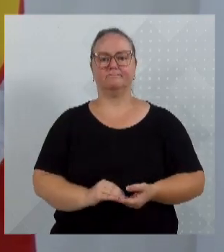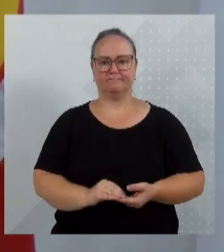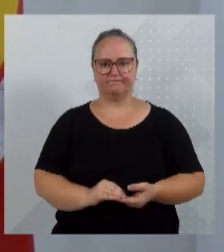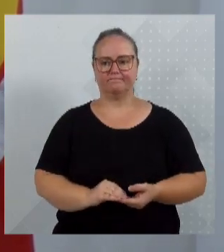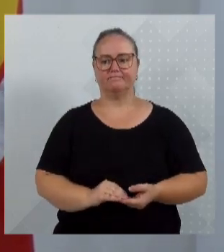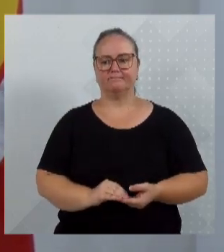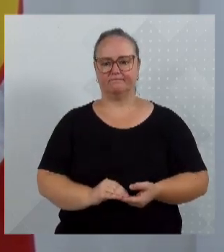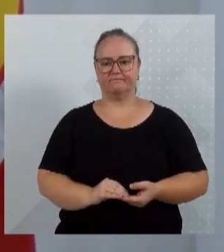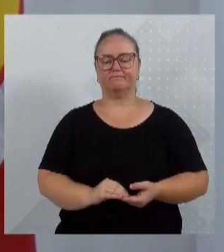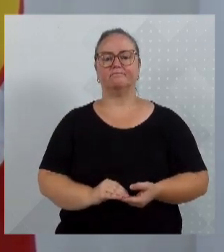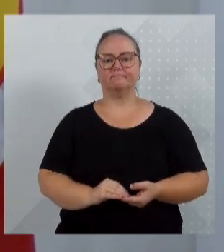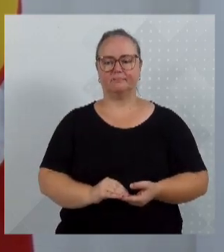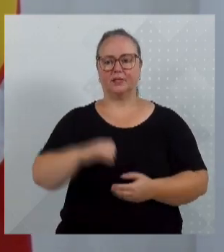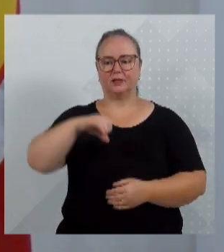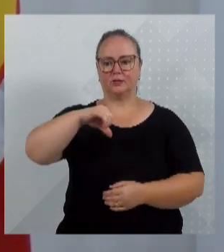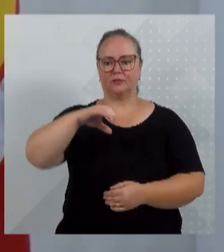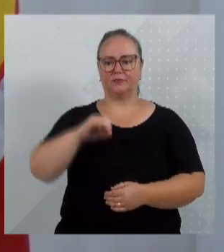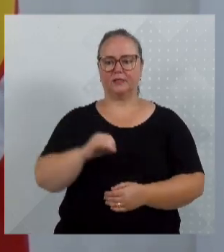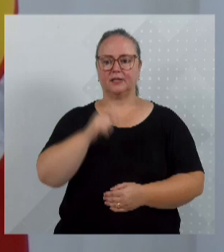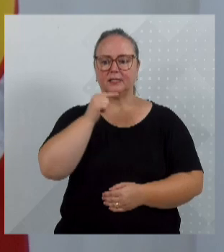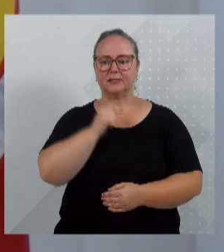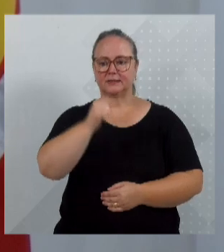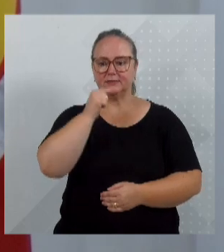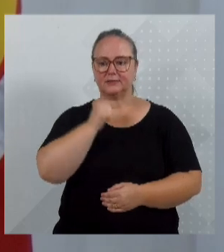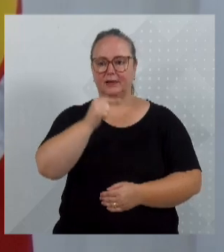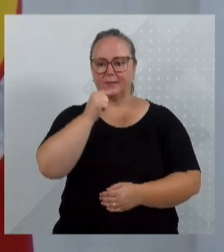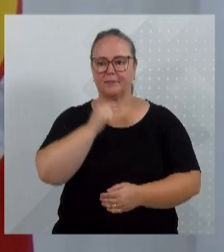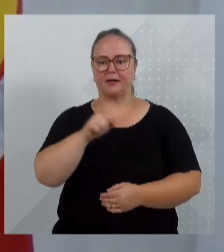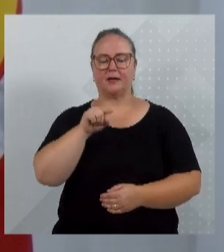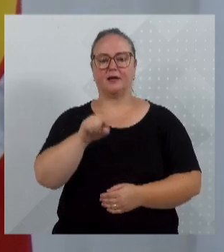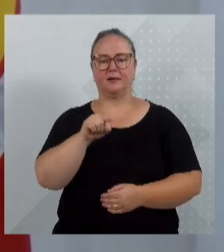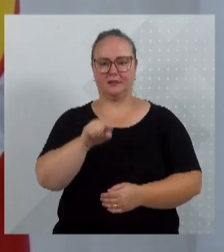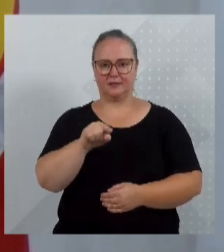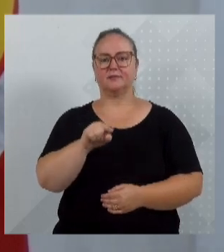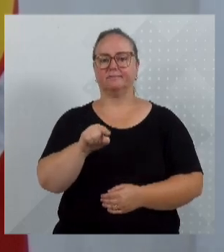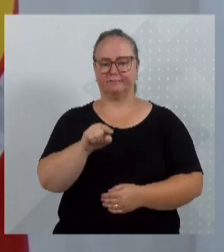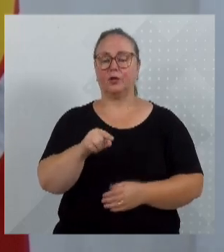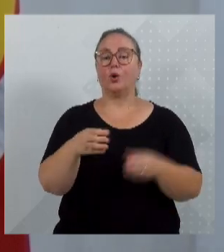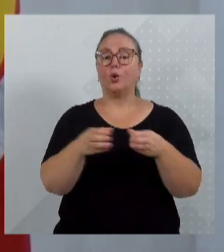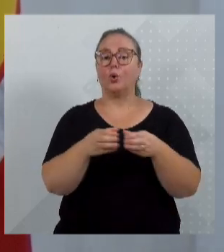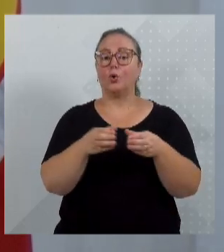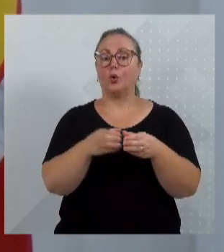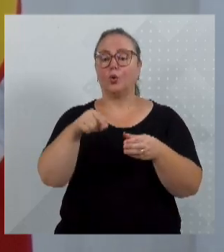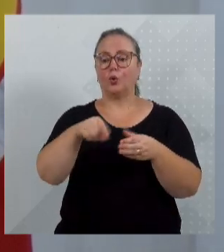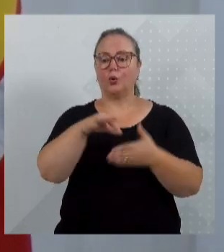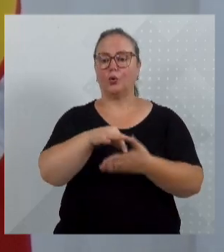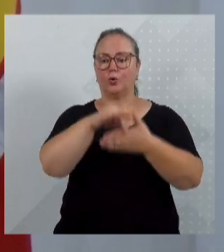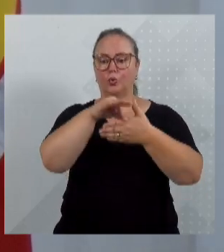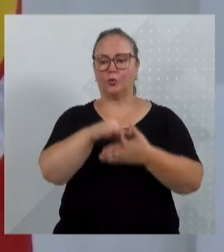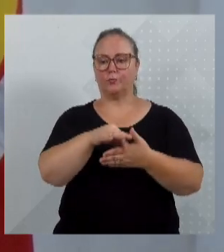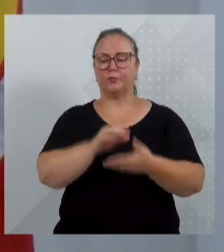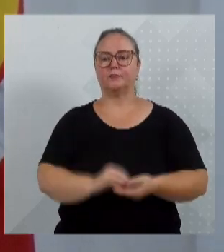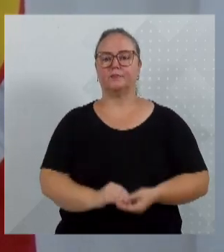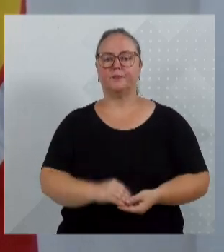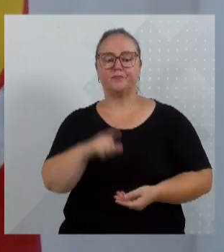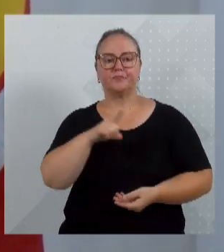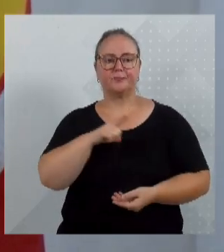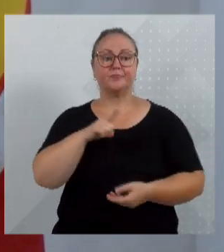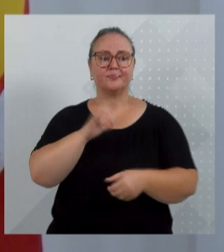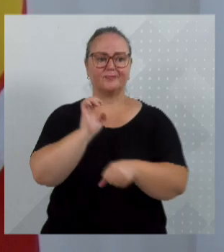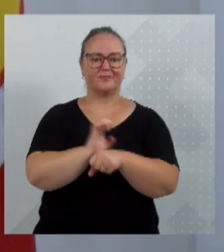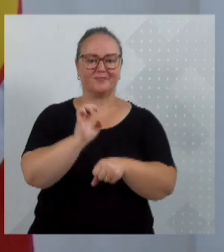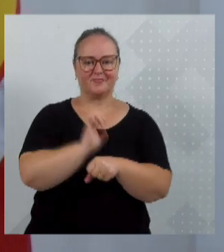menos 90% dos grupos prioritários. E todas as unidades do Estratégia Saúde da Família,